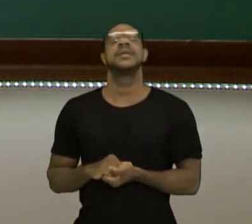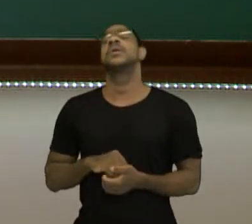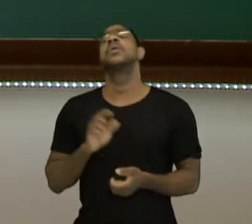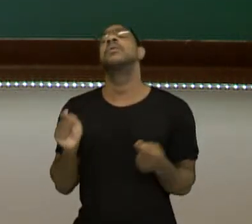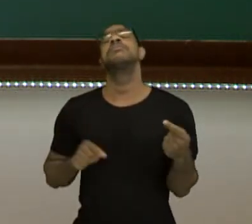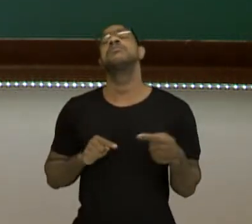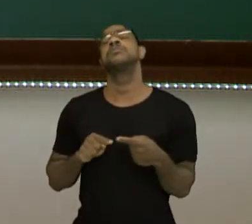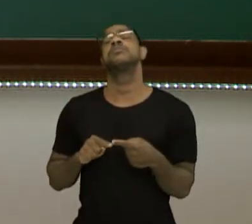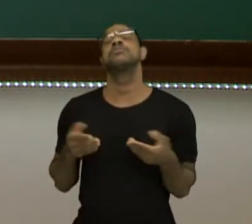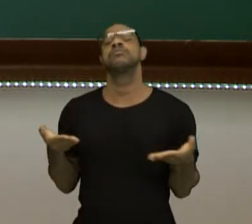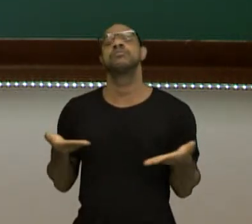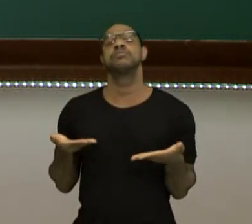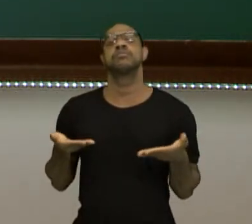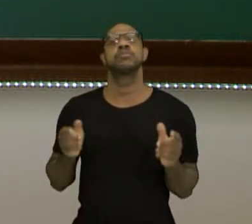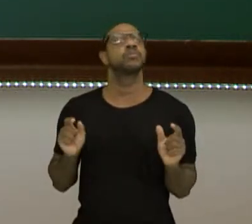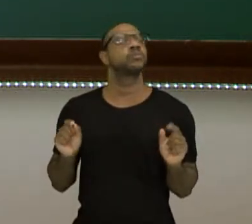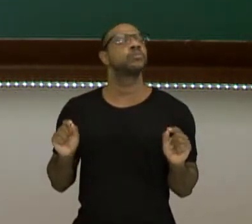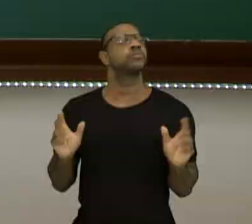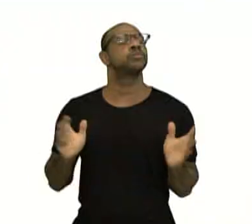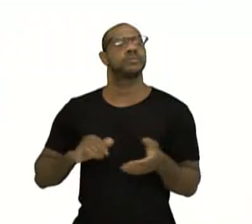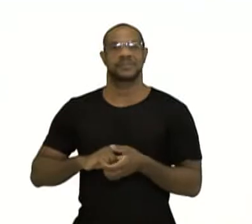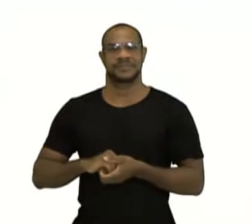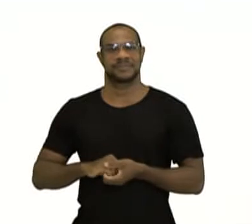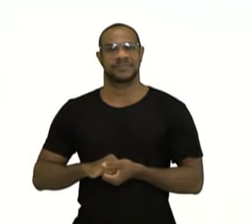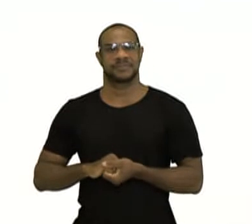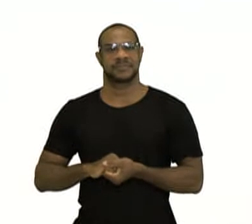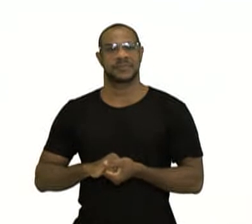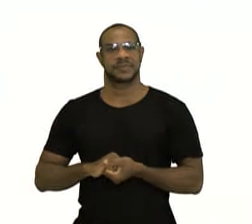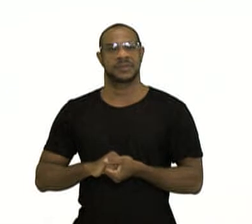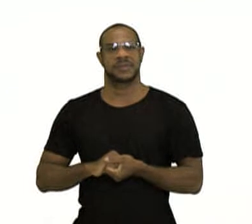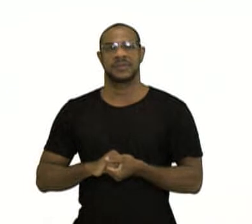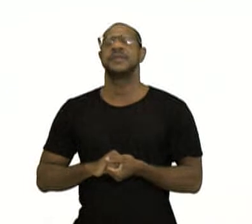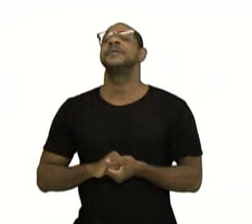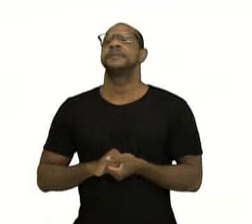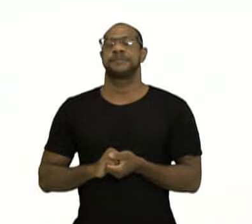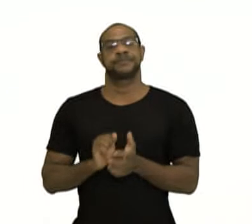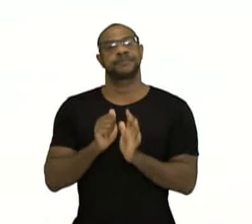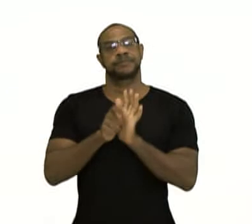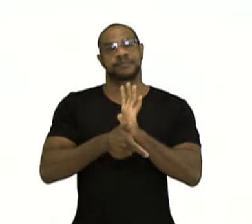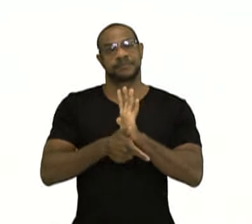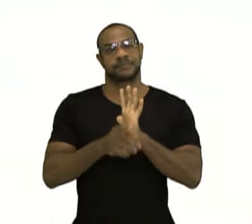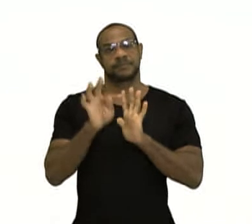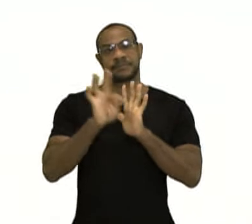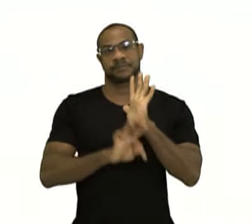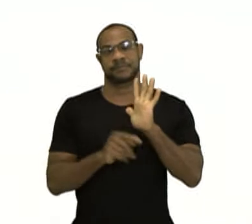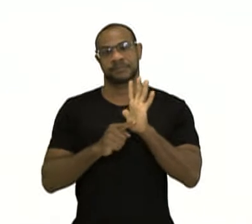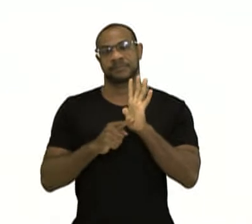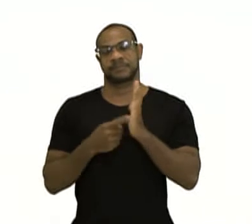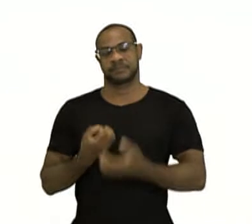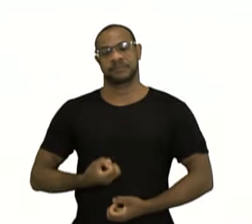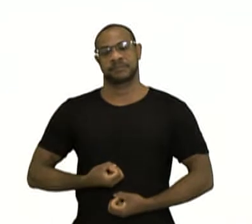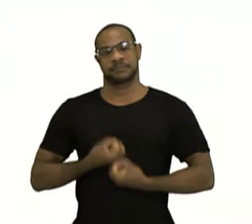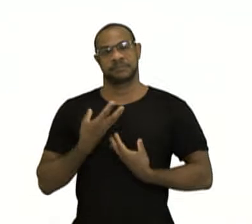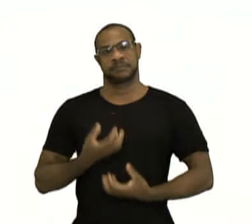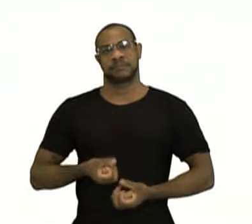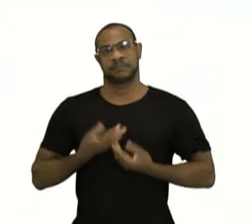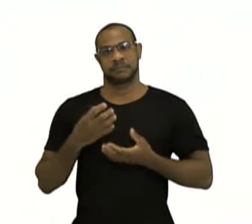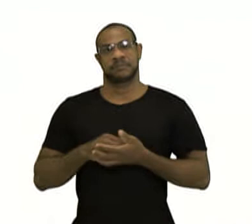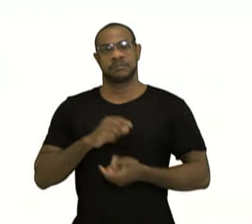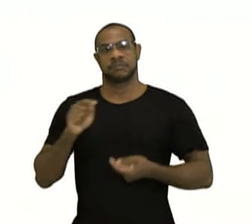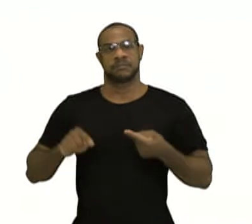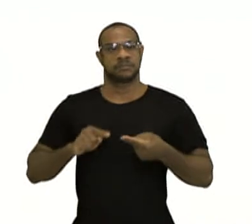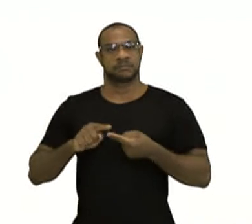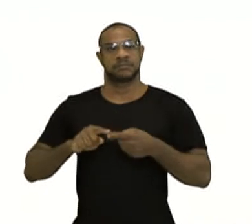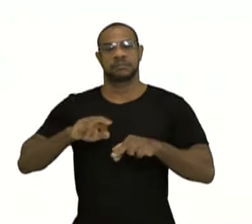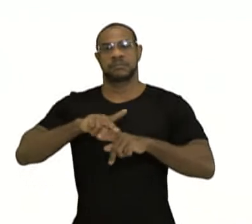é o objetivo de nossa classe? Gênero textual. Poema, objetivo, reconocer las características